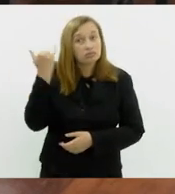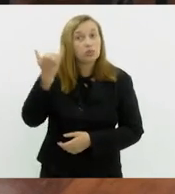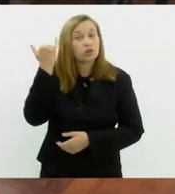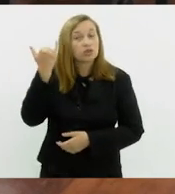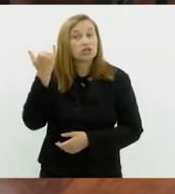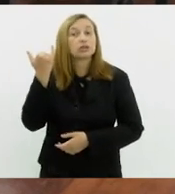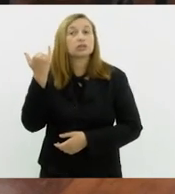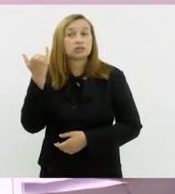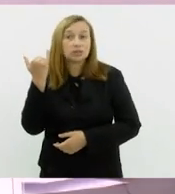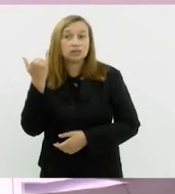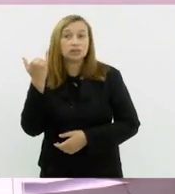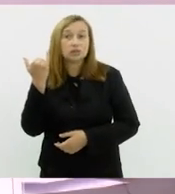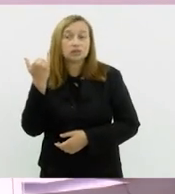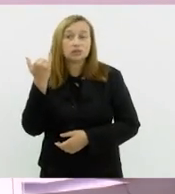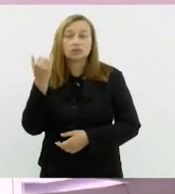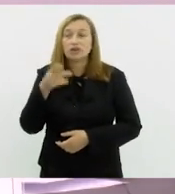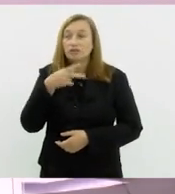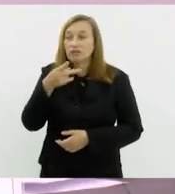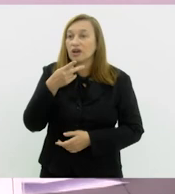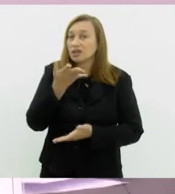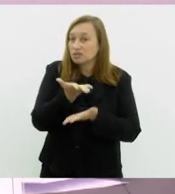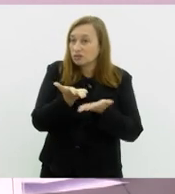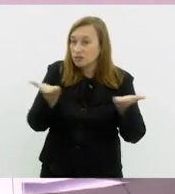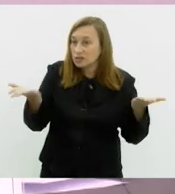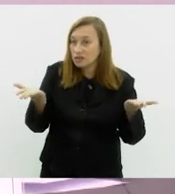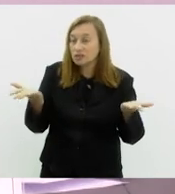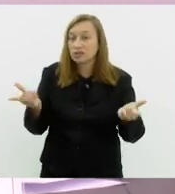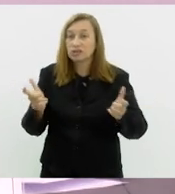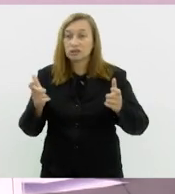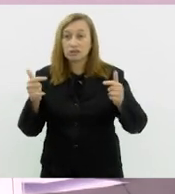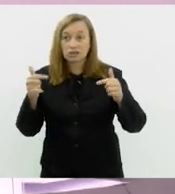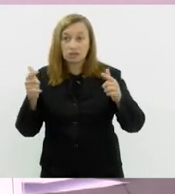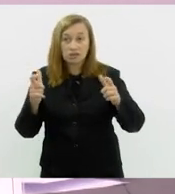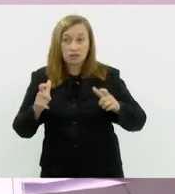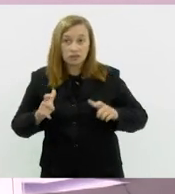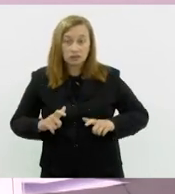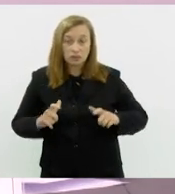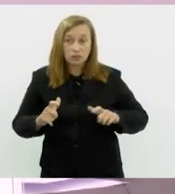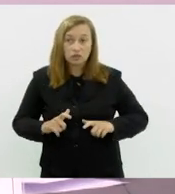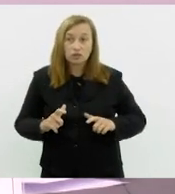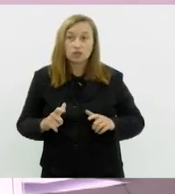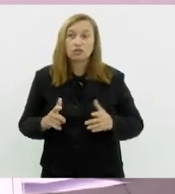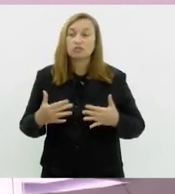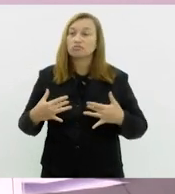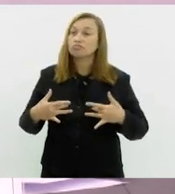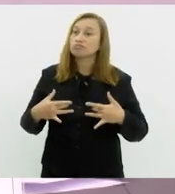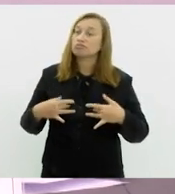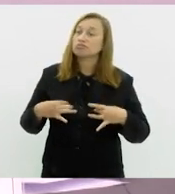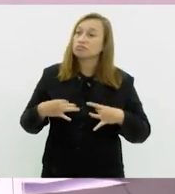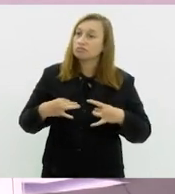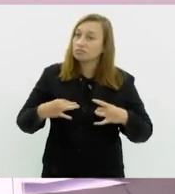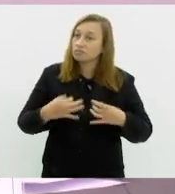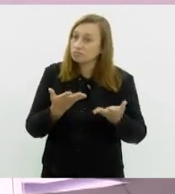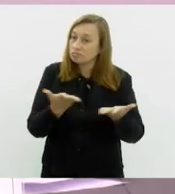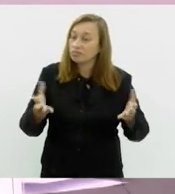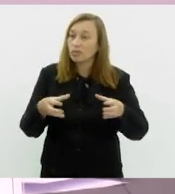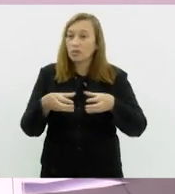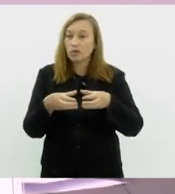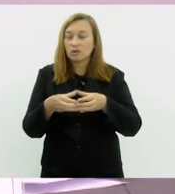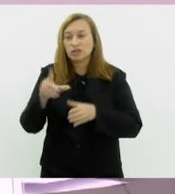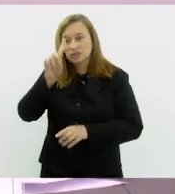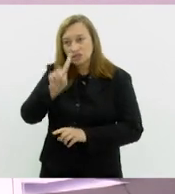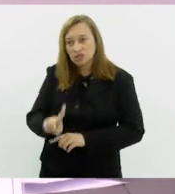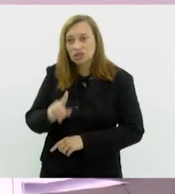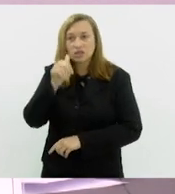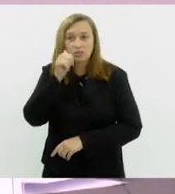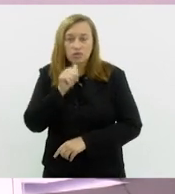todas as considerações trazidas aqui para todas nós, e colocamos aí à disposição a Comissão de Defesa dos Direitos